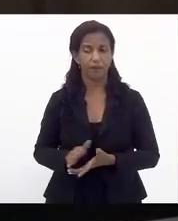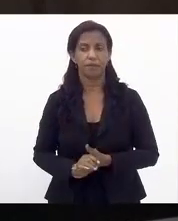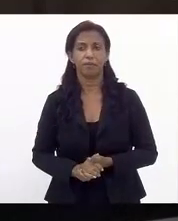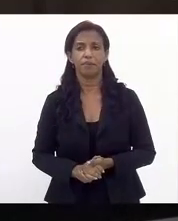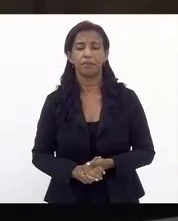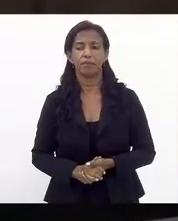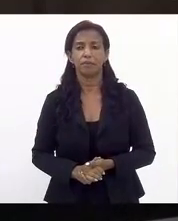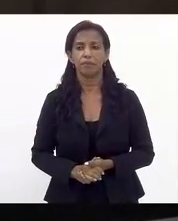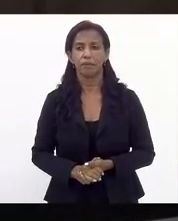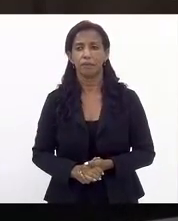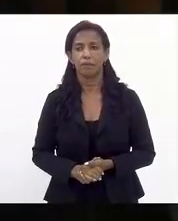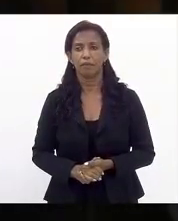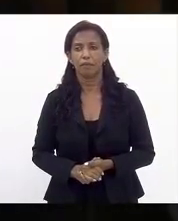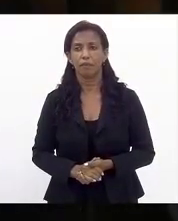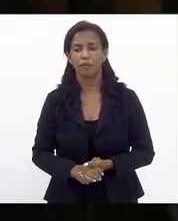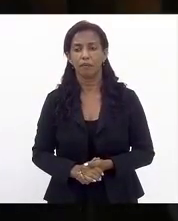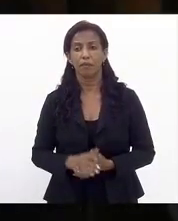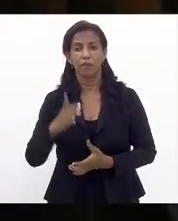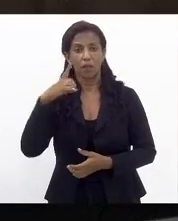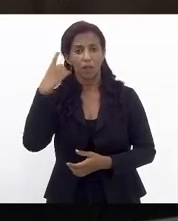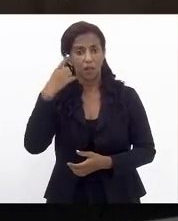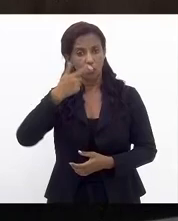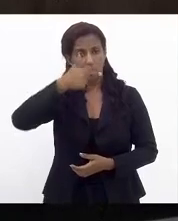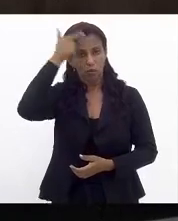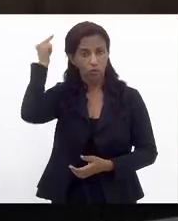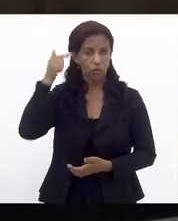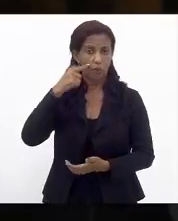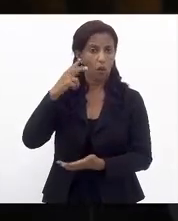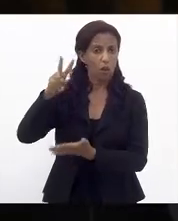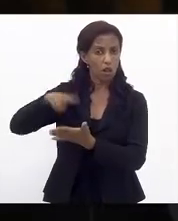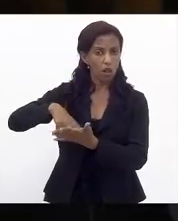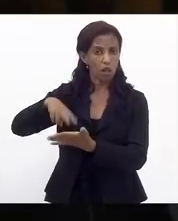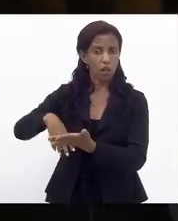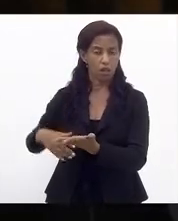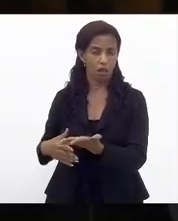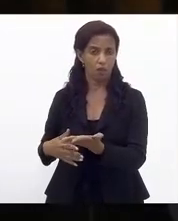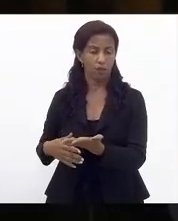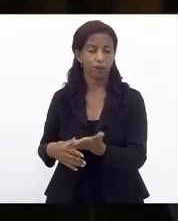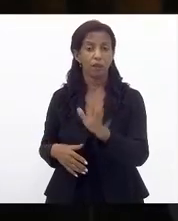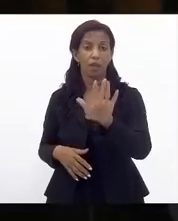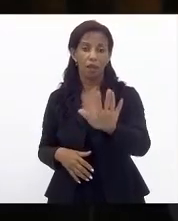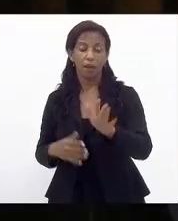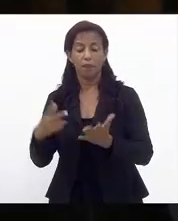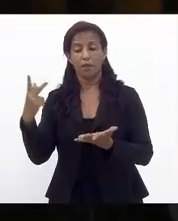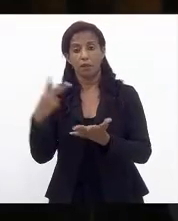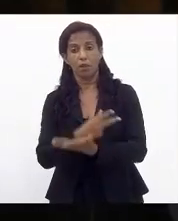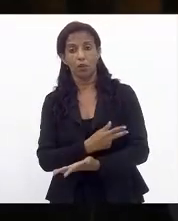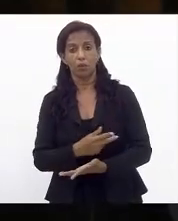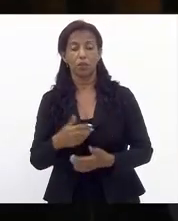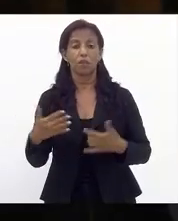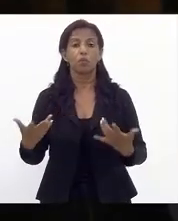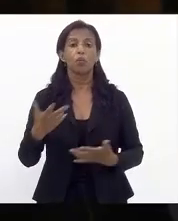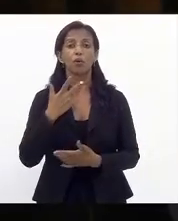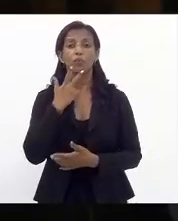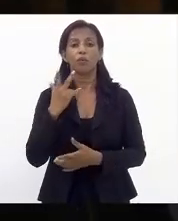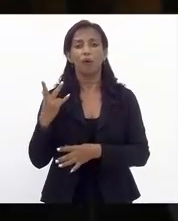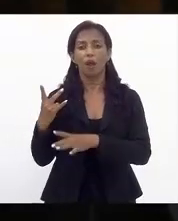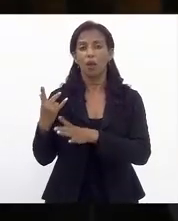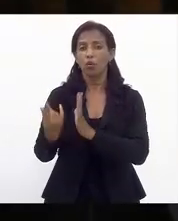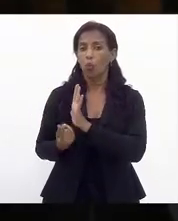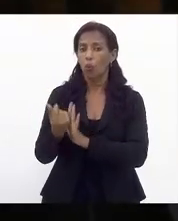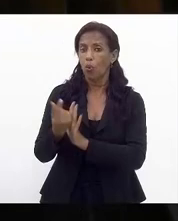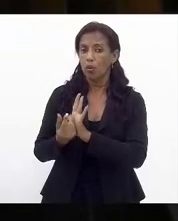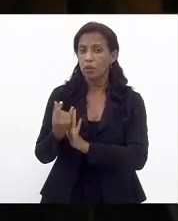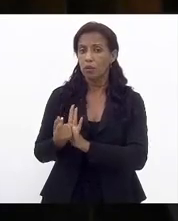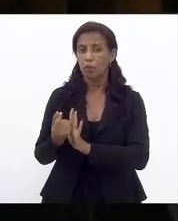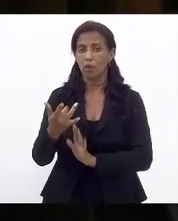e oque é matador Luiz Paulo Lima agora pouco ali mas acontece é quando que fala quando fala do orçamento da